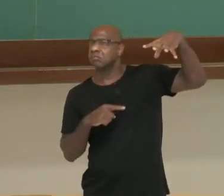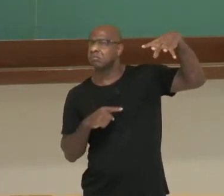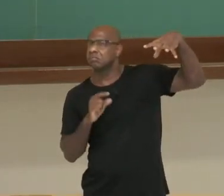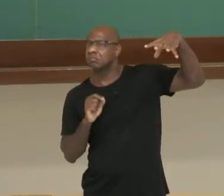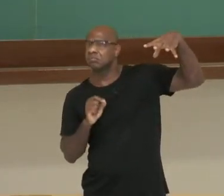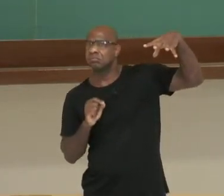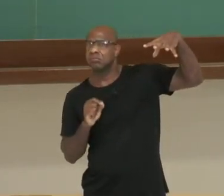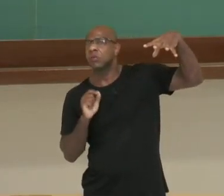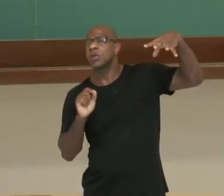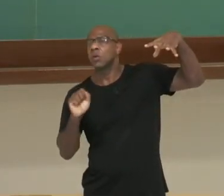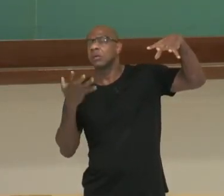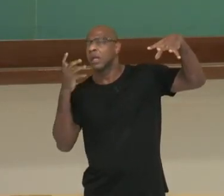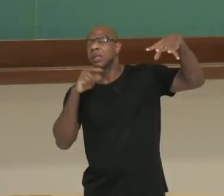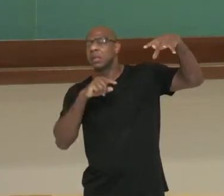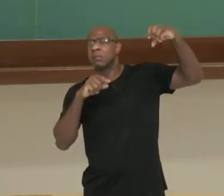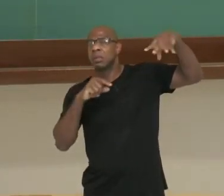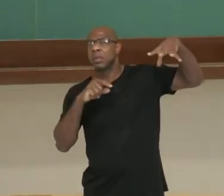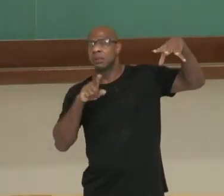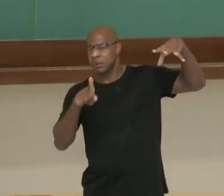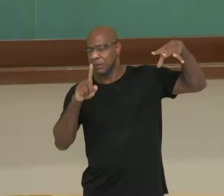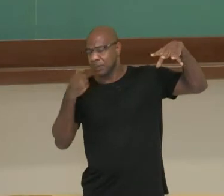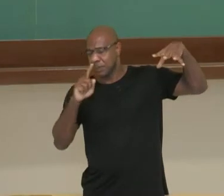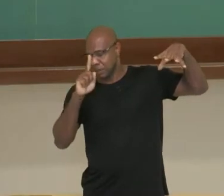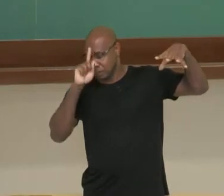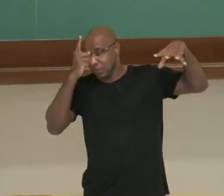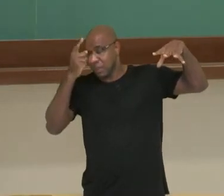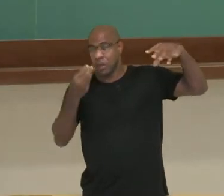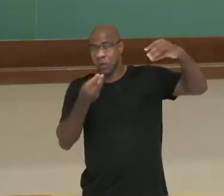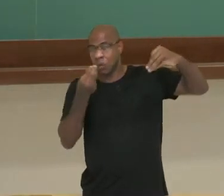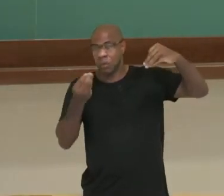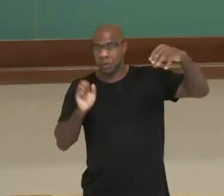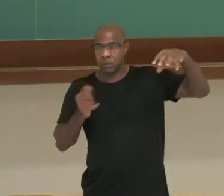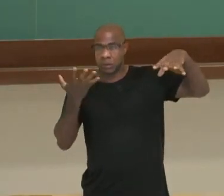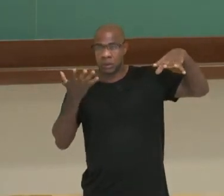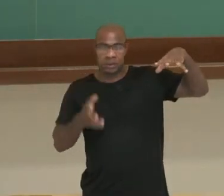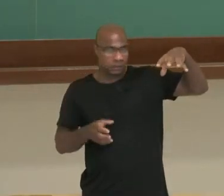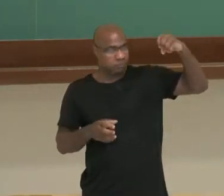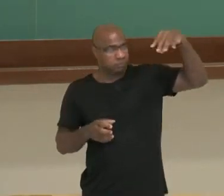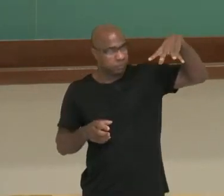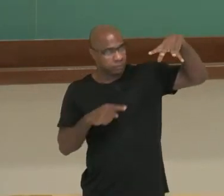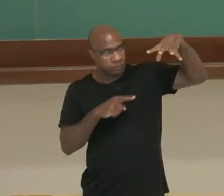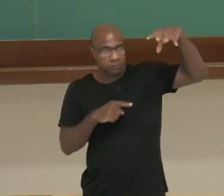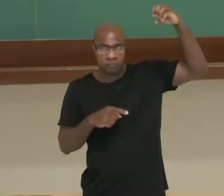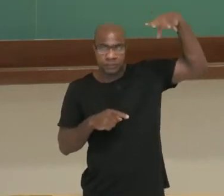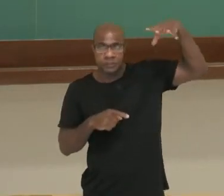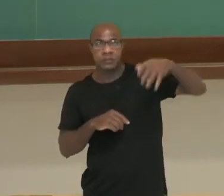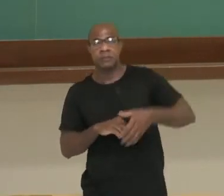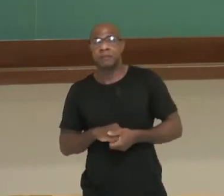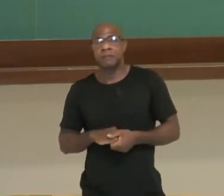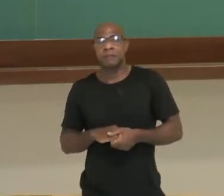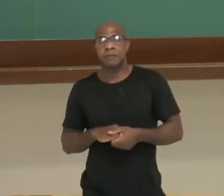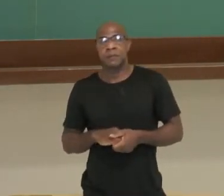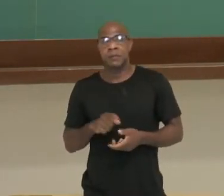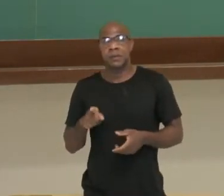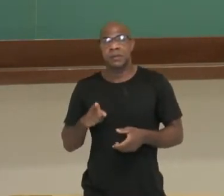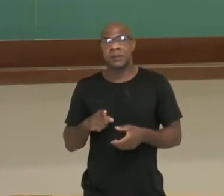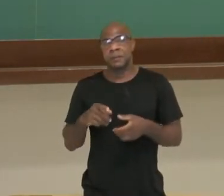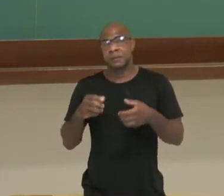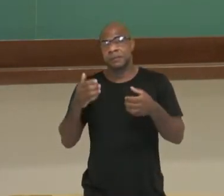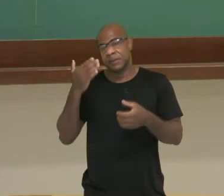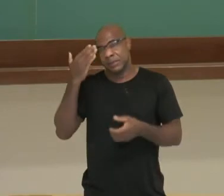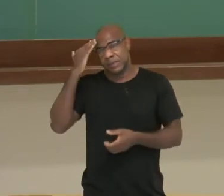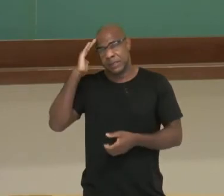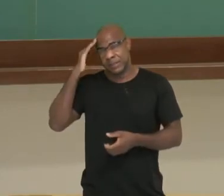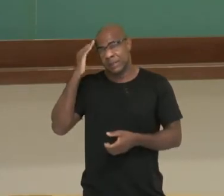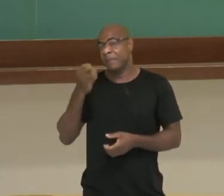ideia do que acontece com a lâmpada, tudo bem? Então, é o seguinte, ó. É recomendável para você entender bem essa aula, você ter um